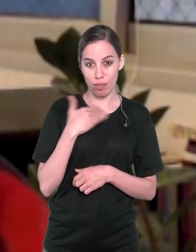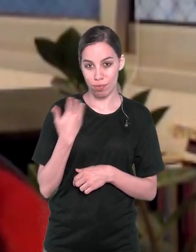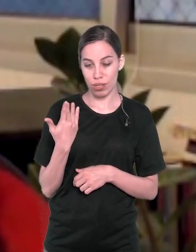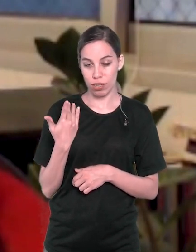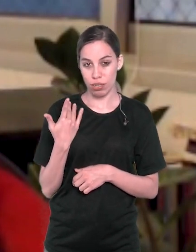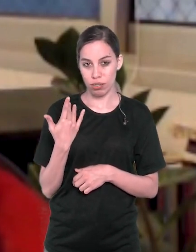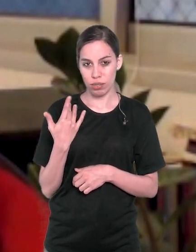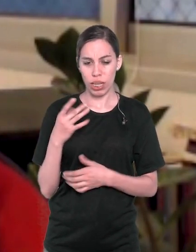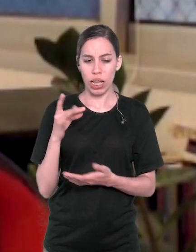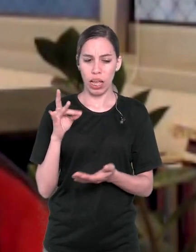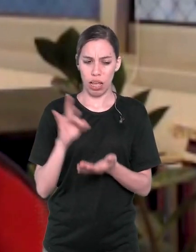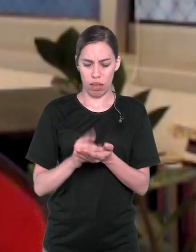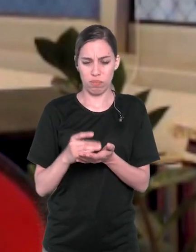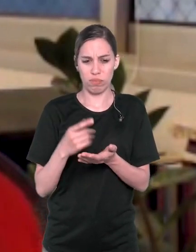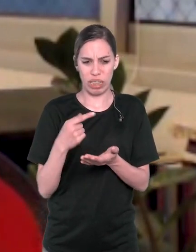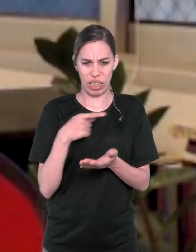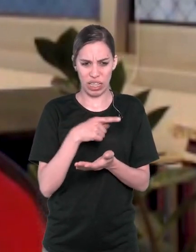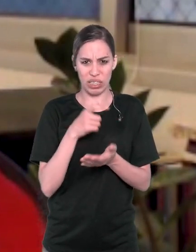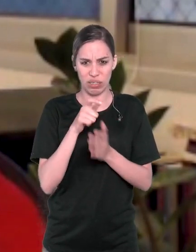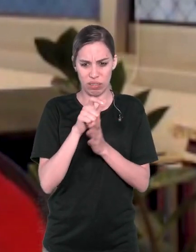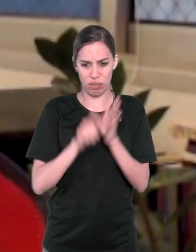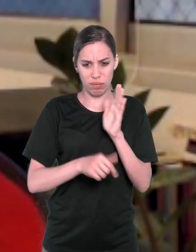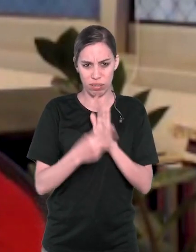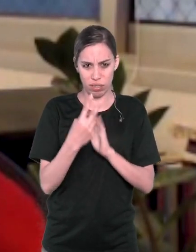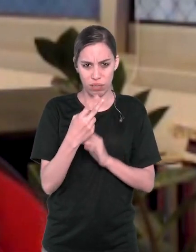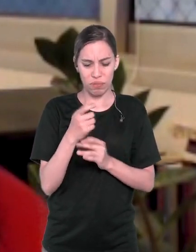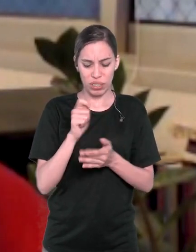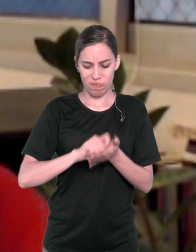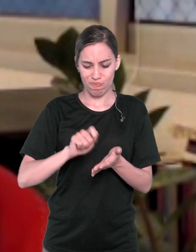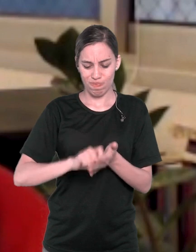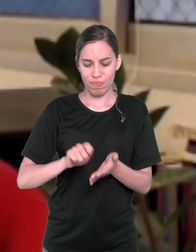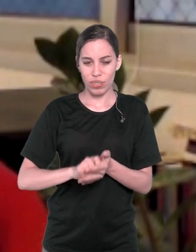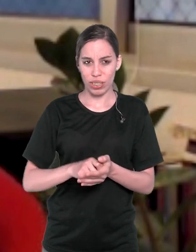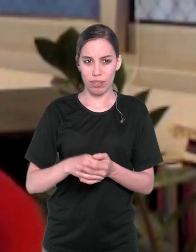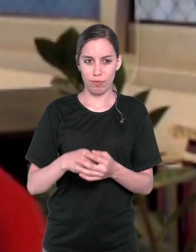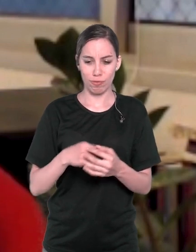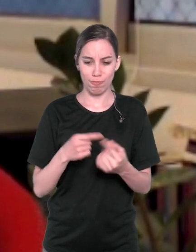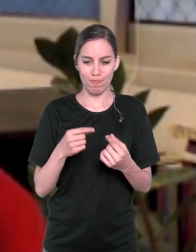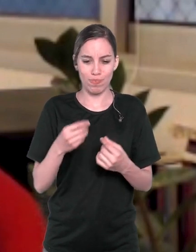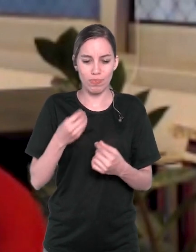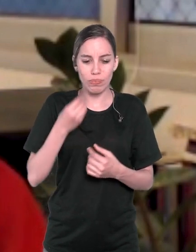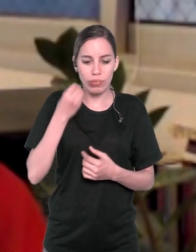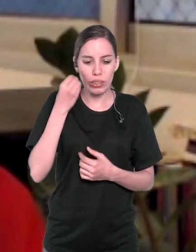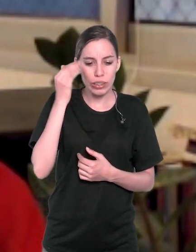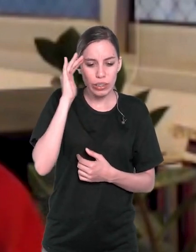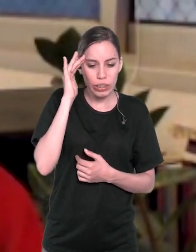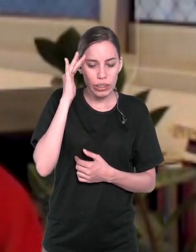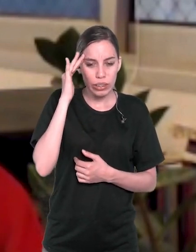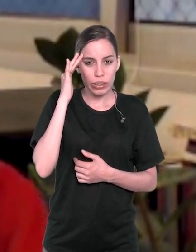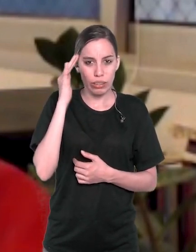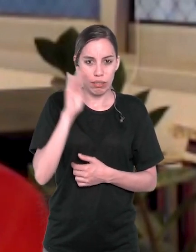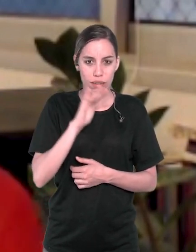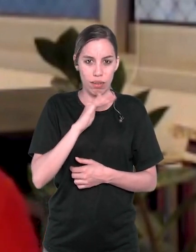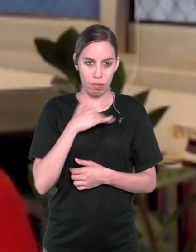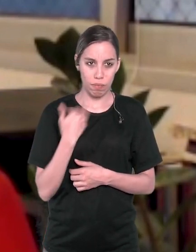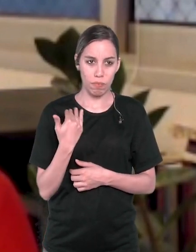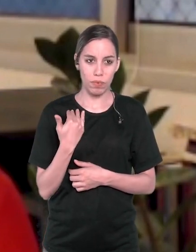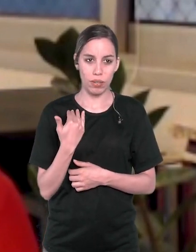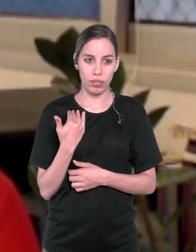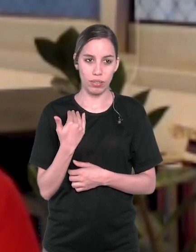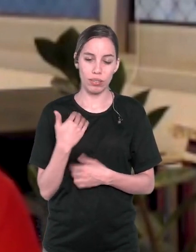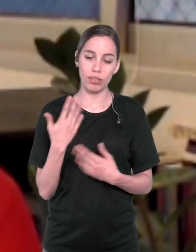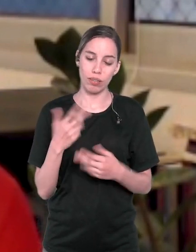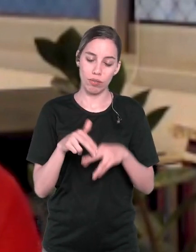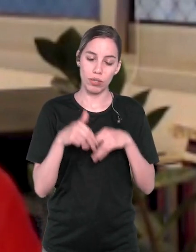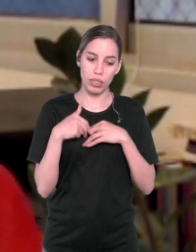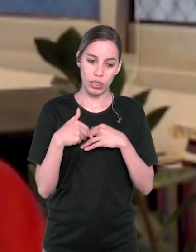luto, a escrita desse texto. Né? E por isso que eu dediquei o capítulo à